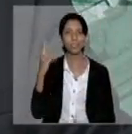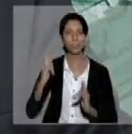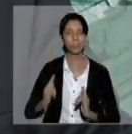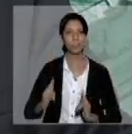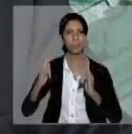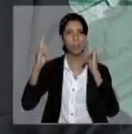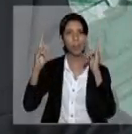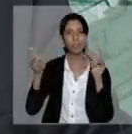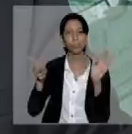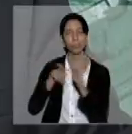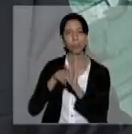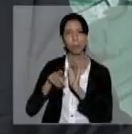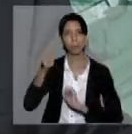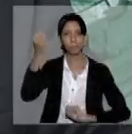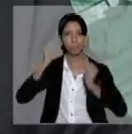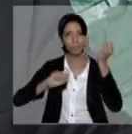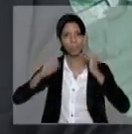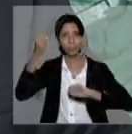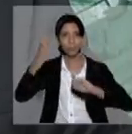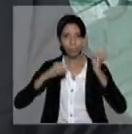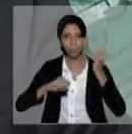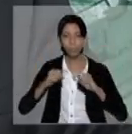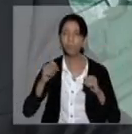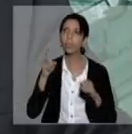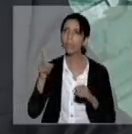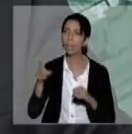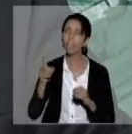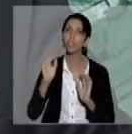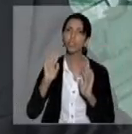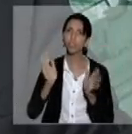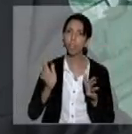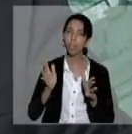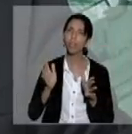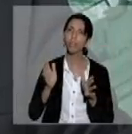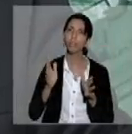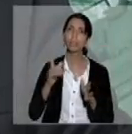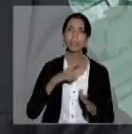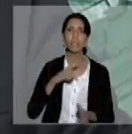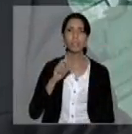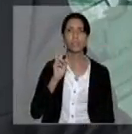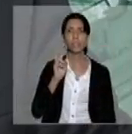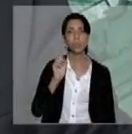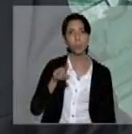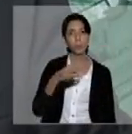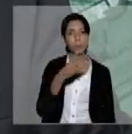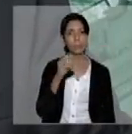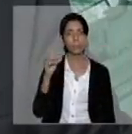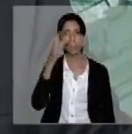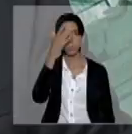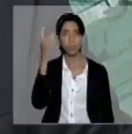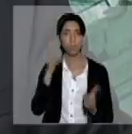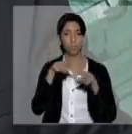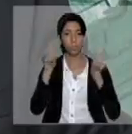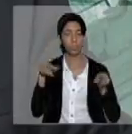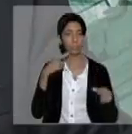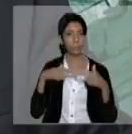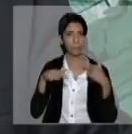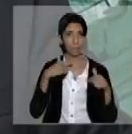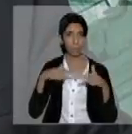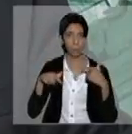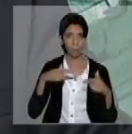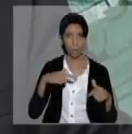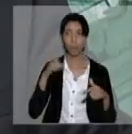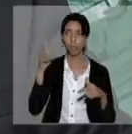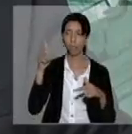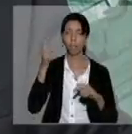uma indústria têxtil. Essa indústria chegou a ter 5.300 operários. Essa indústria